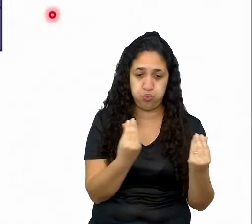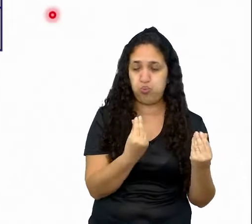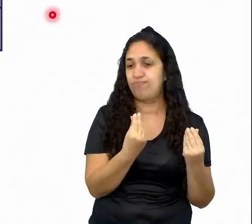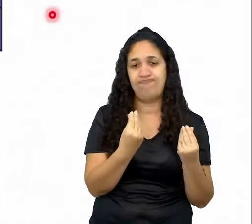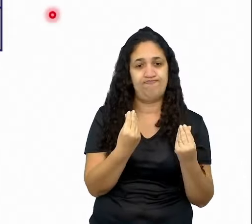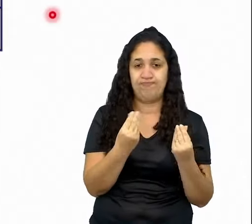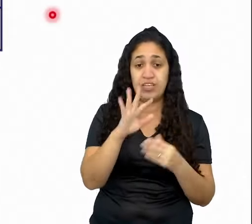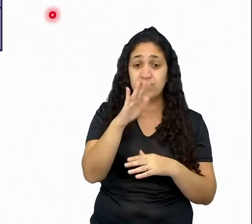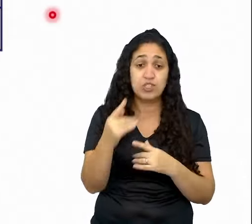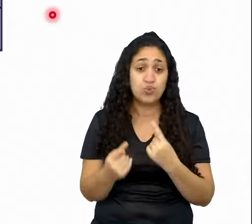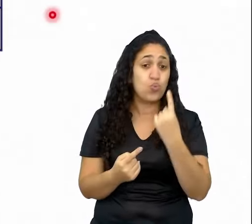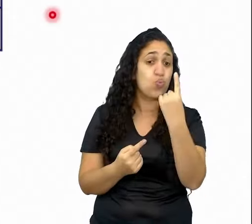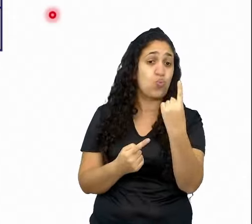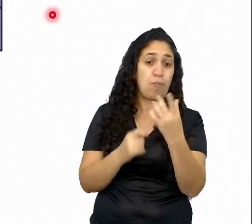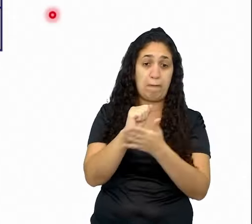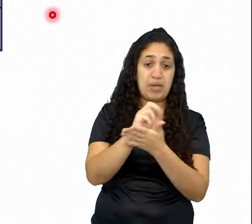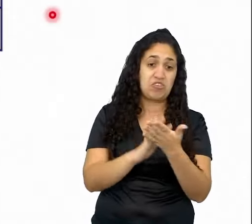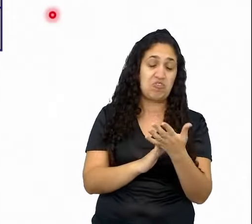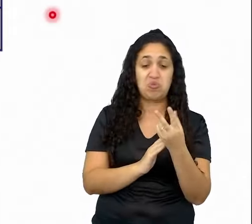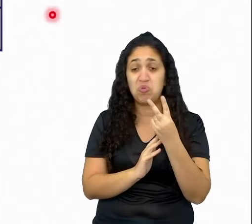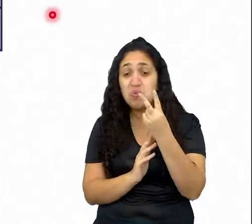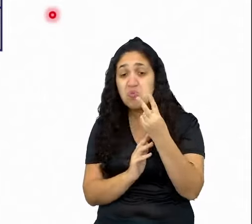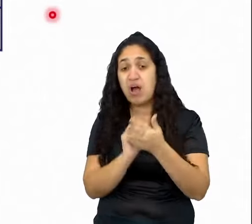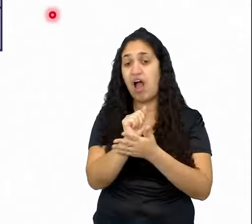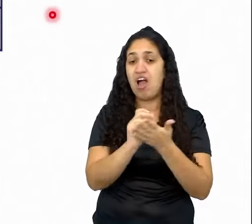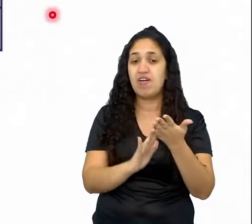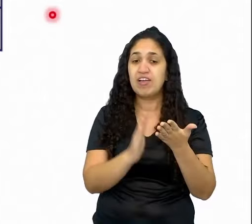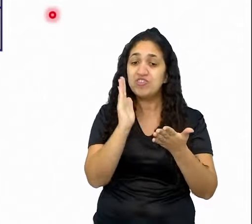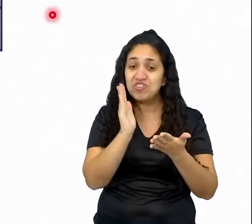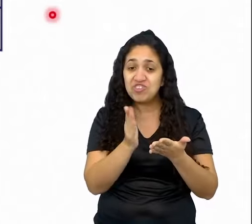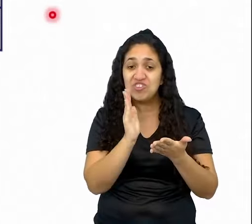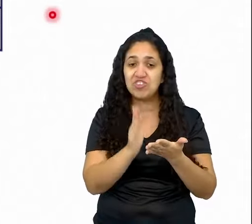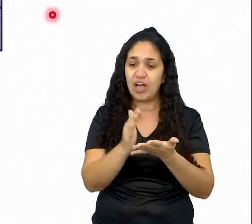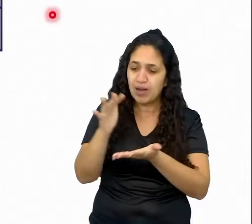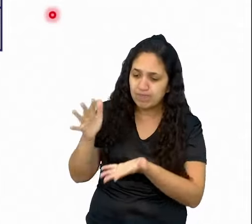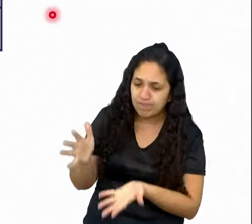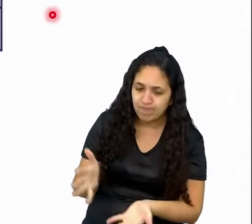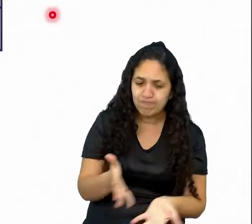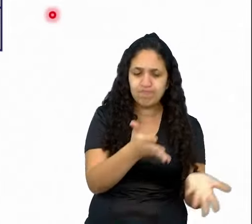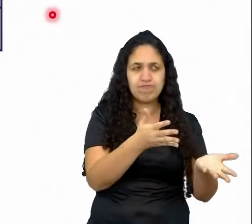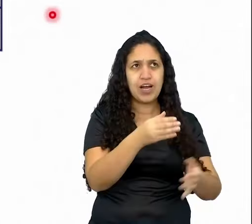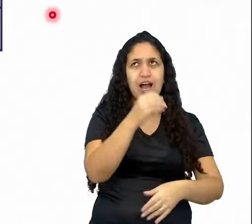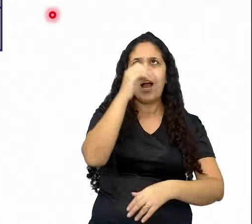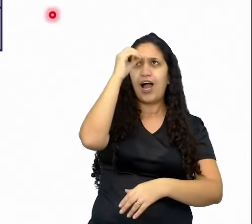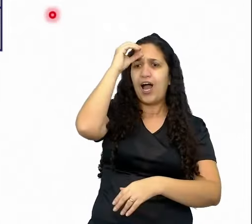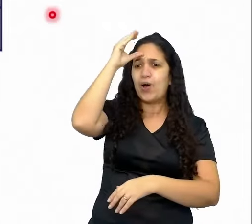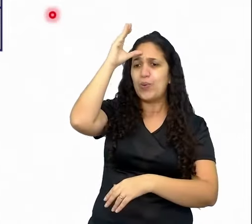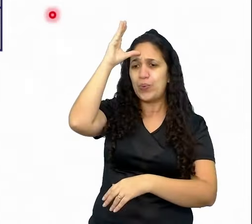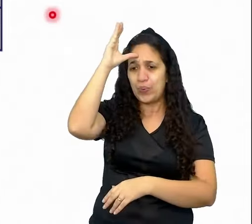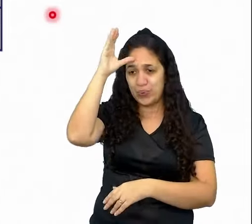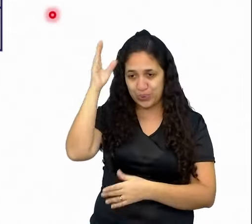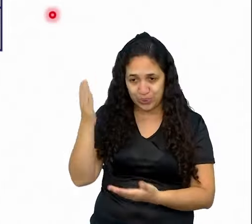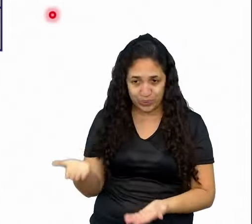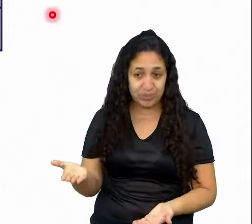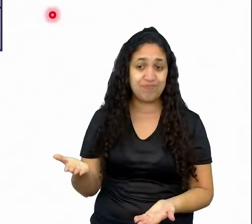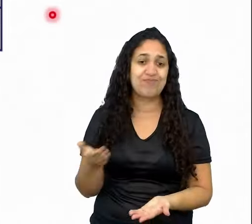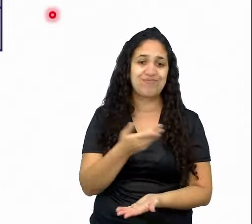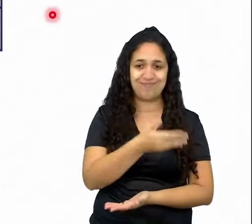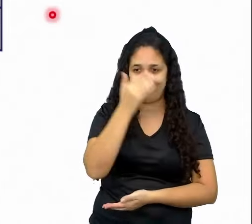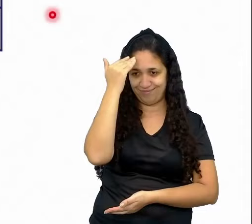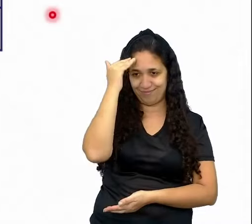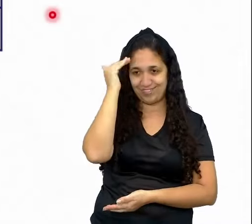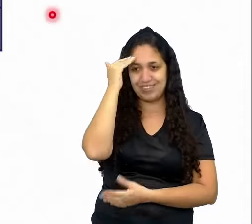gente trabalha, uma, duas atividades, isso já dá uma grande luz, né, para aquilo que a gente busca, né? Que é o